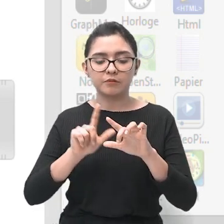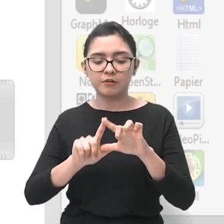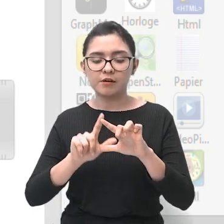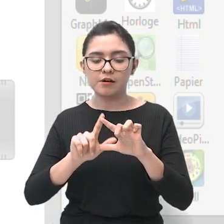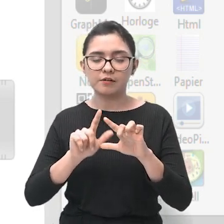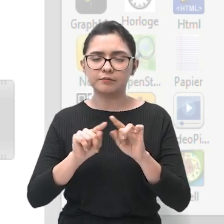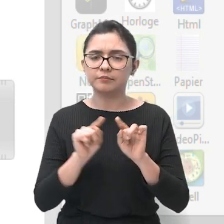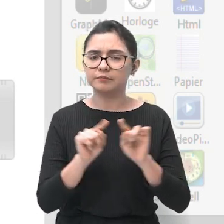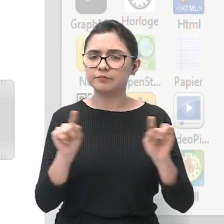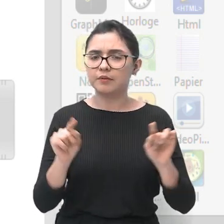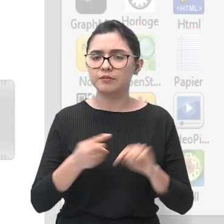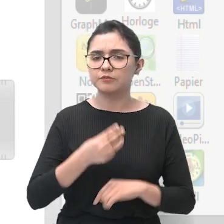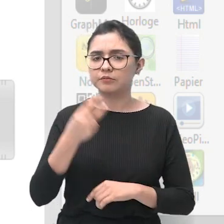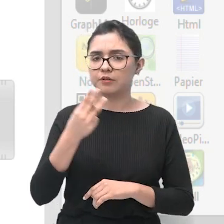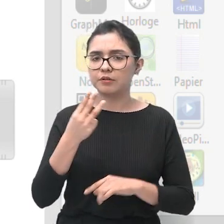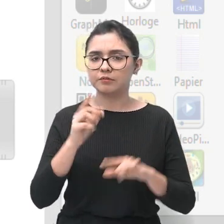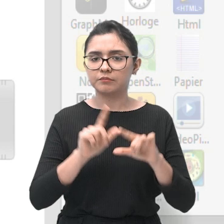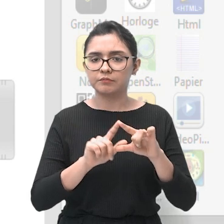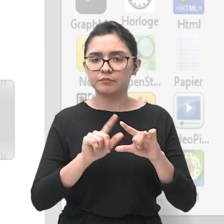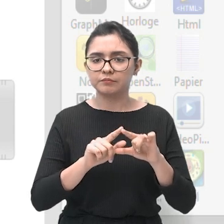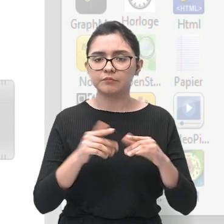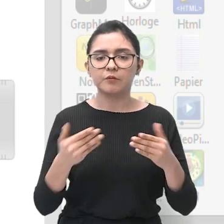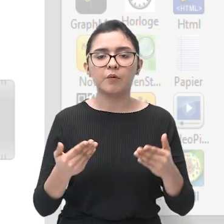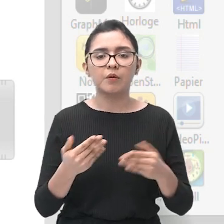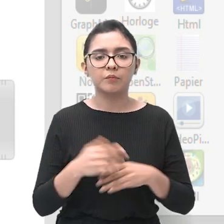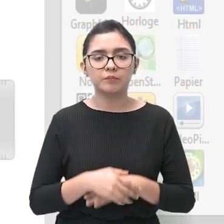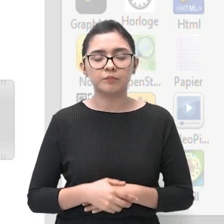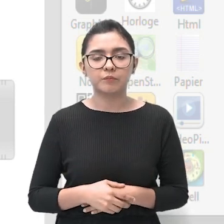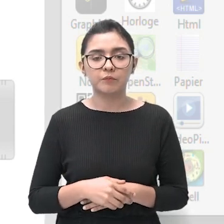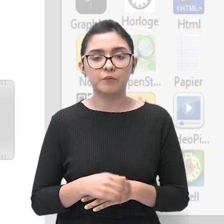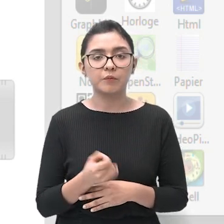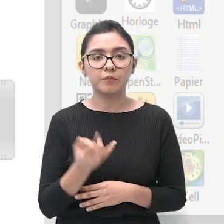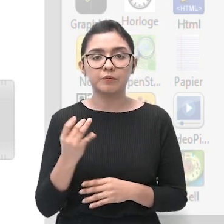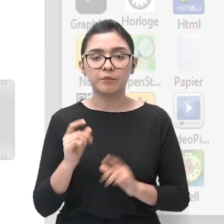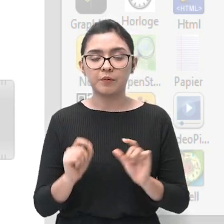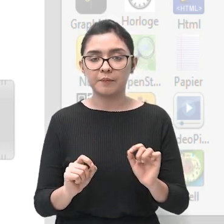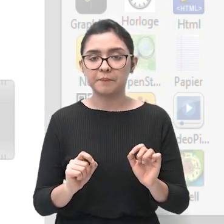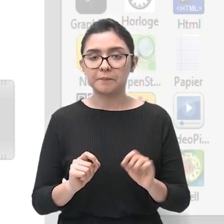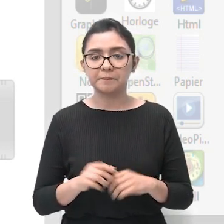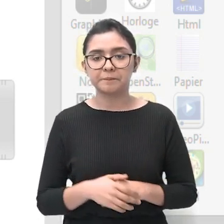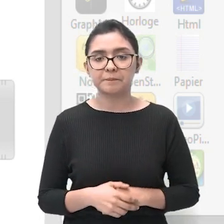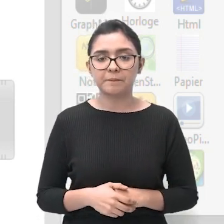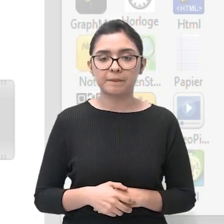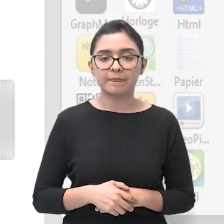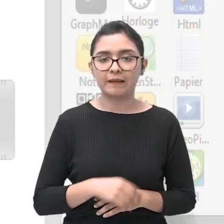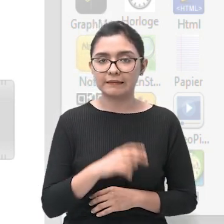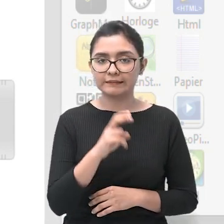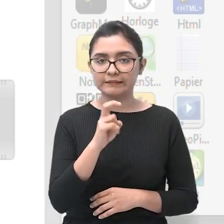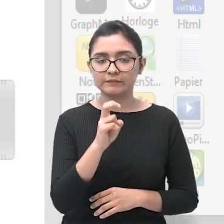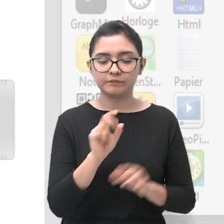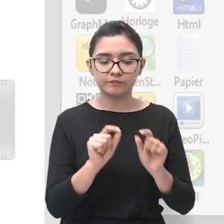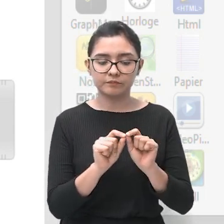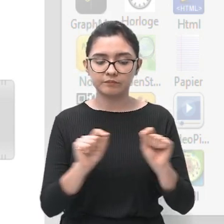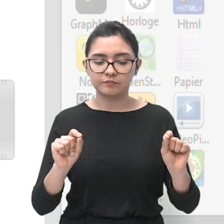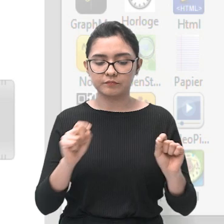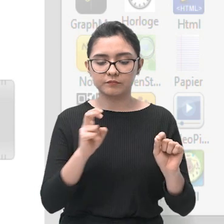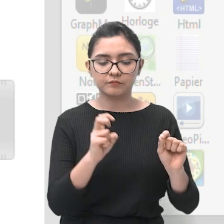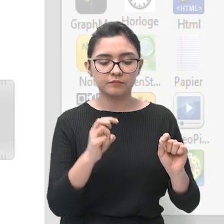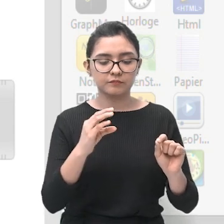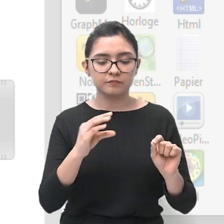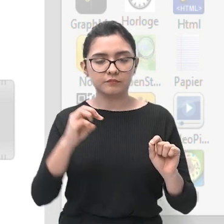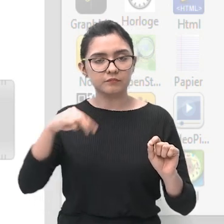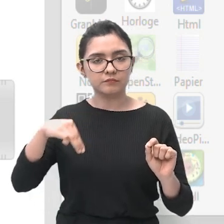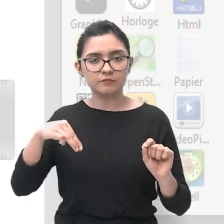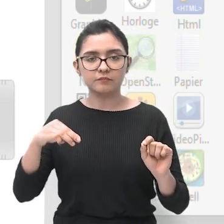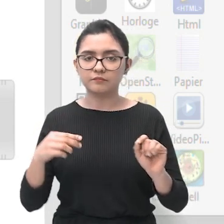terceiro segmento do triângulo é igual a quanto? É igual a 5 centímetros. Então, nós vamos vir aqui, né?